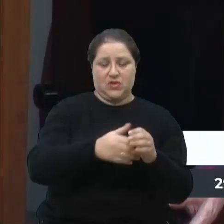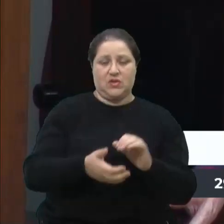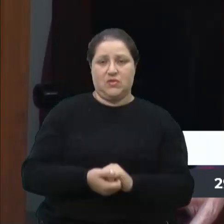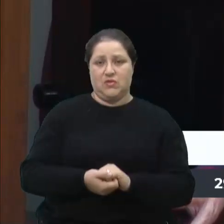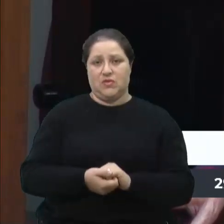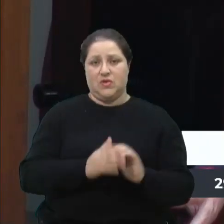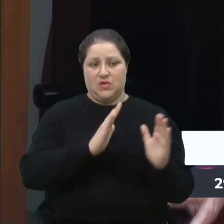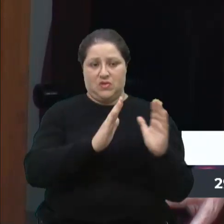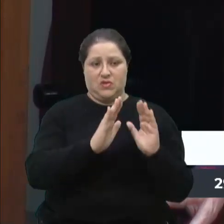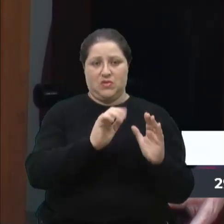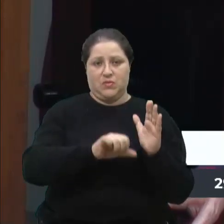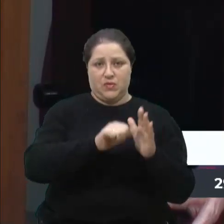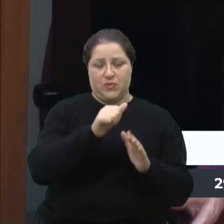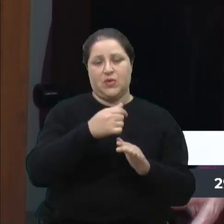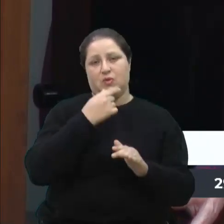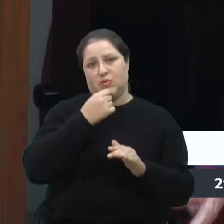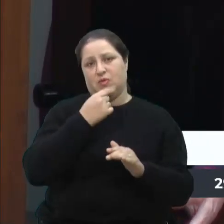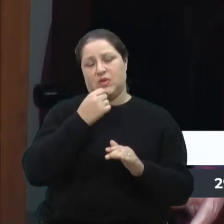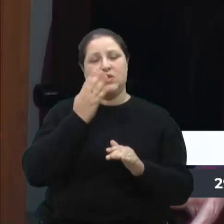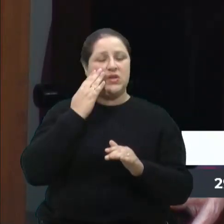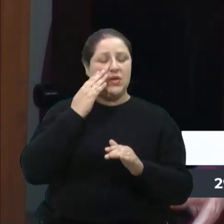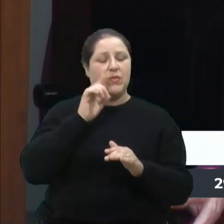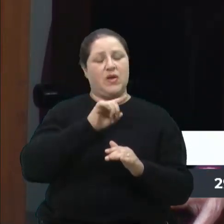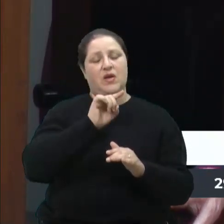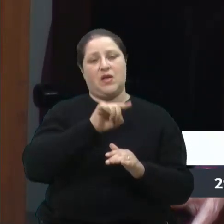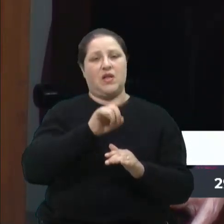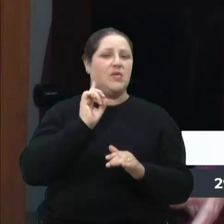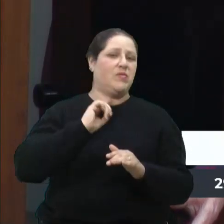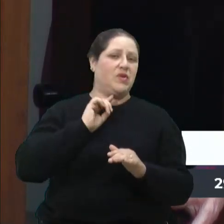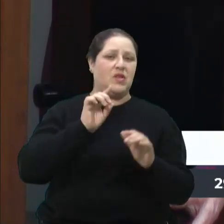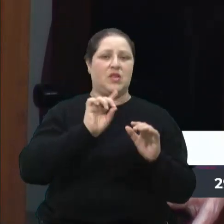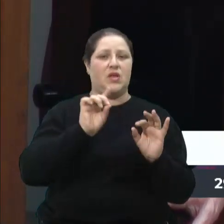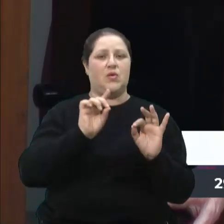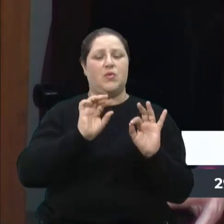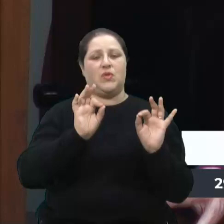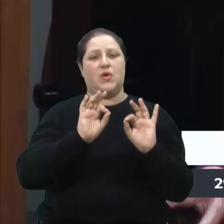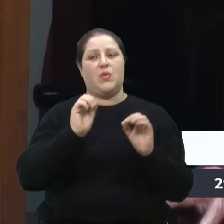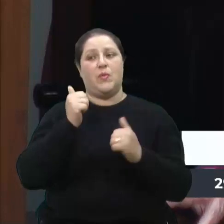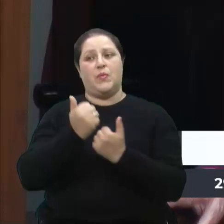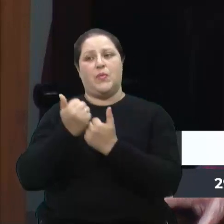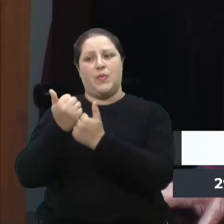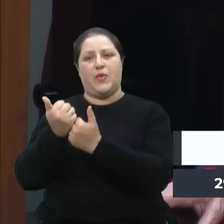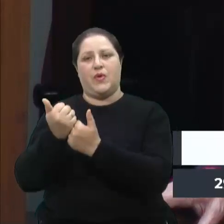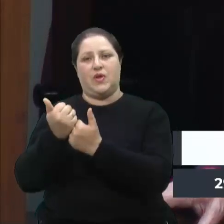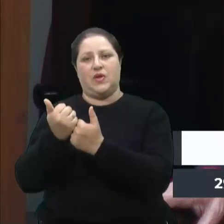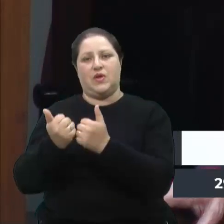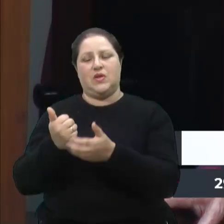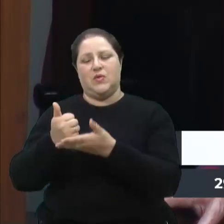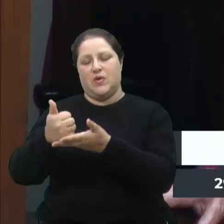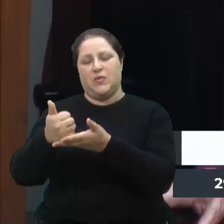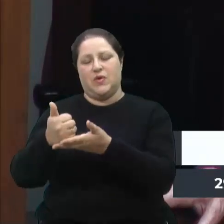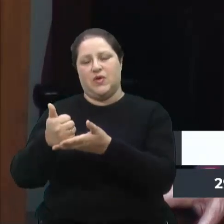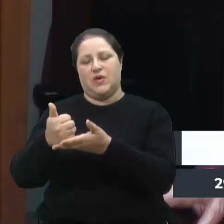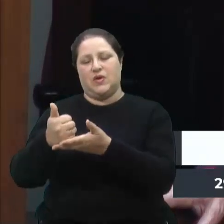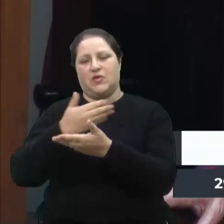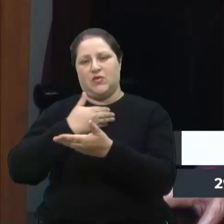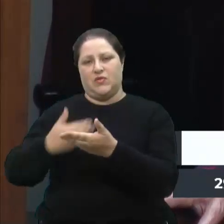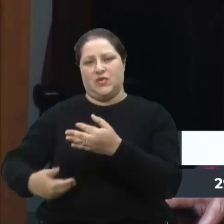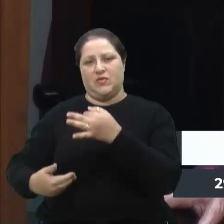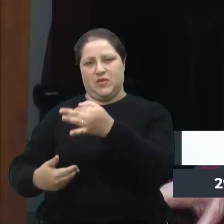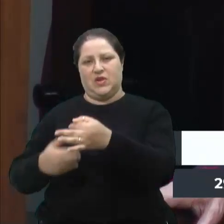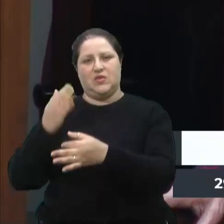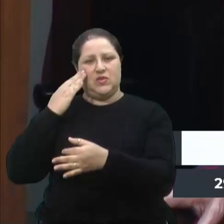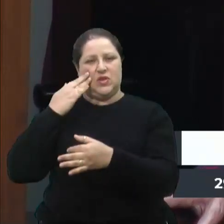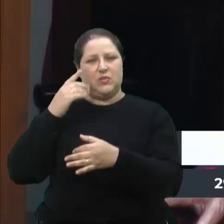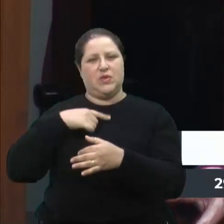Mesmo sabendo que ele não apoiava o governo federal, a gente sabe que Minas Gerais é um estado muito grande, que tem uma parte do estado ali que é